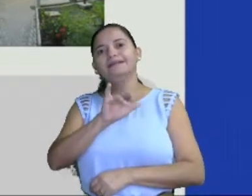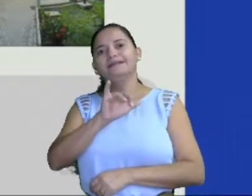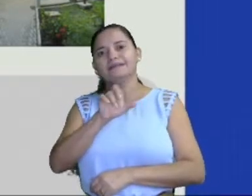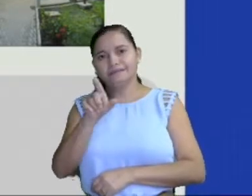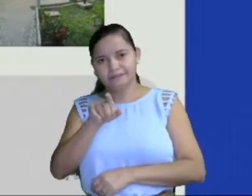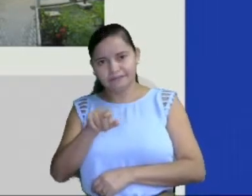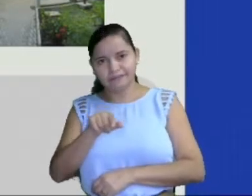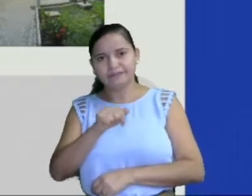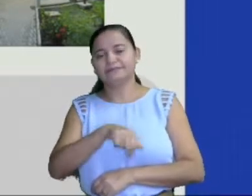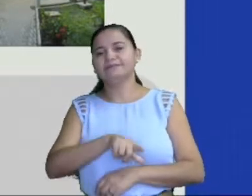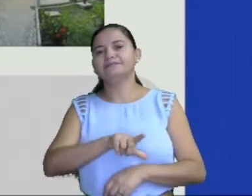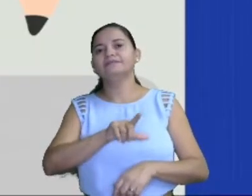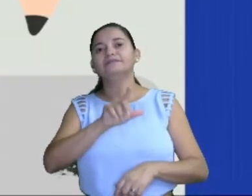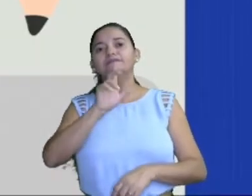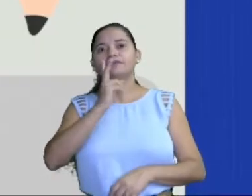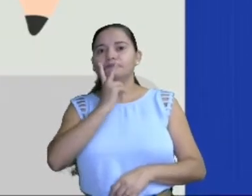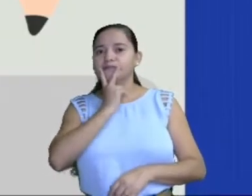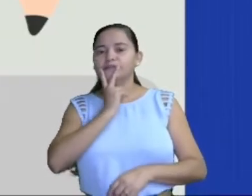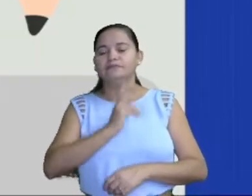lá, continuando.